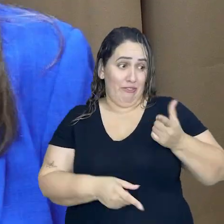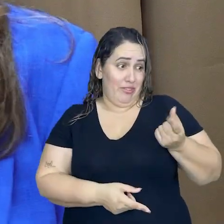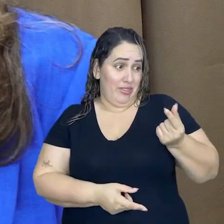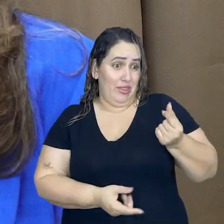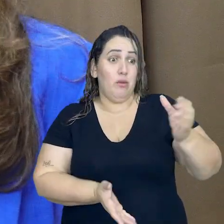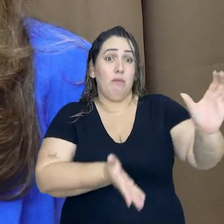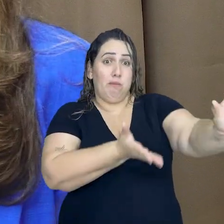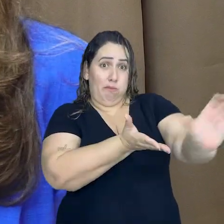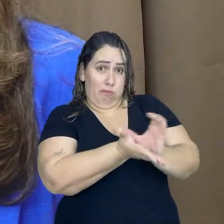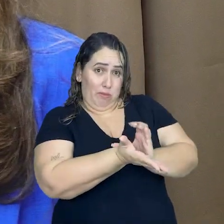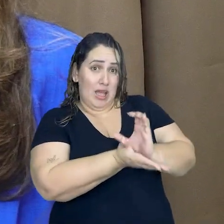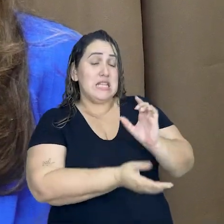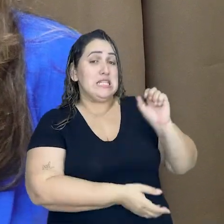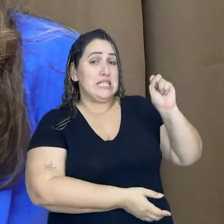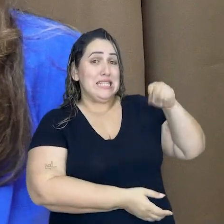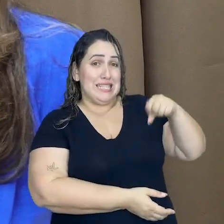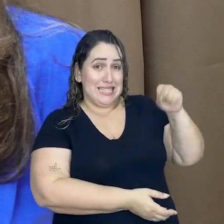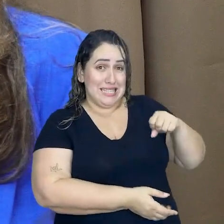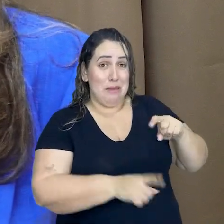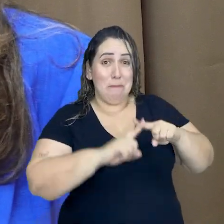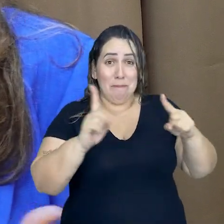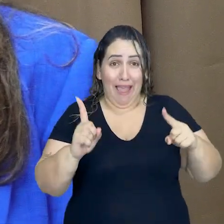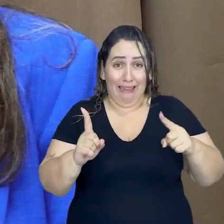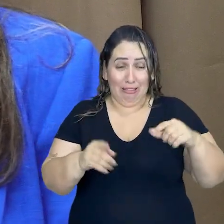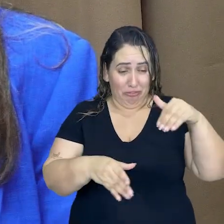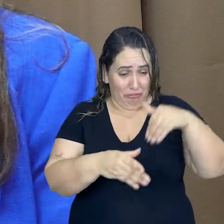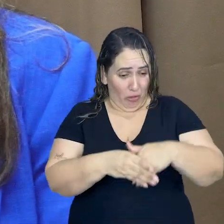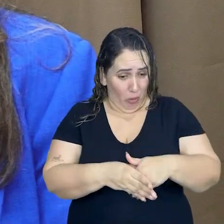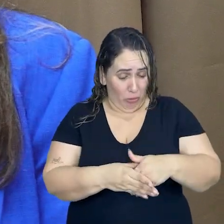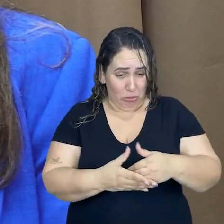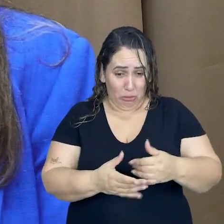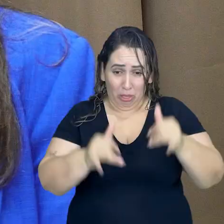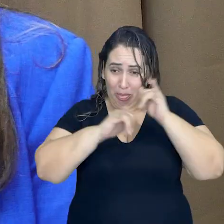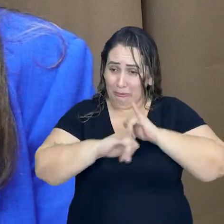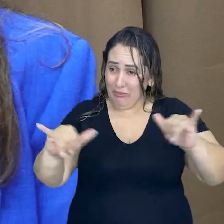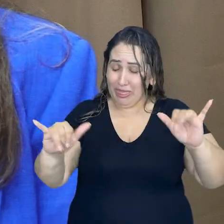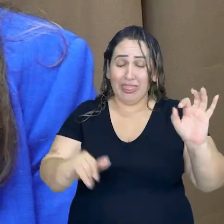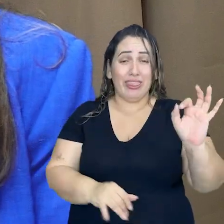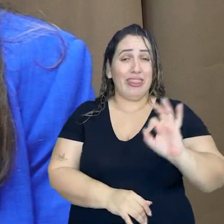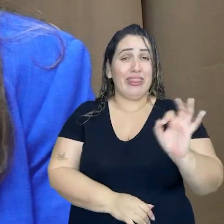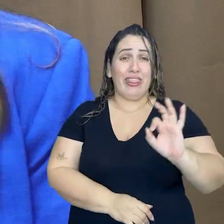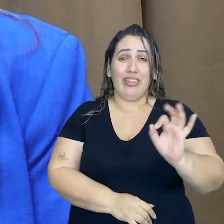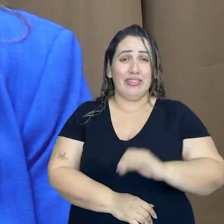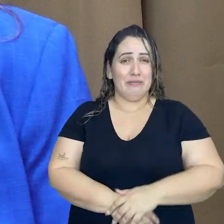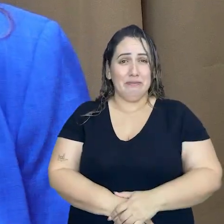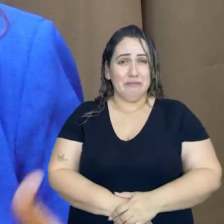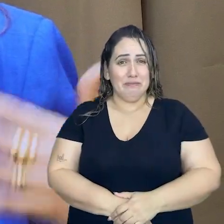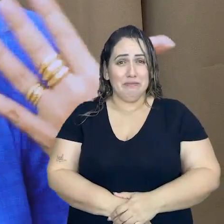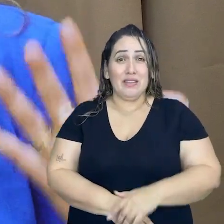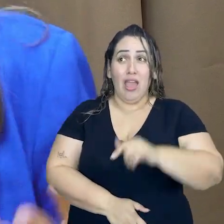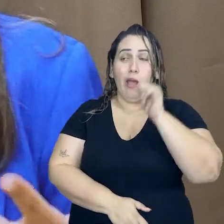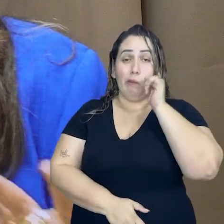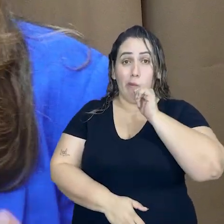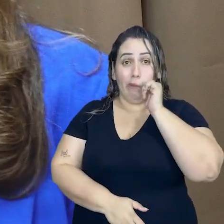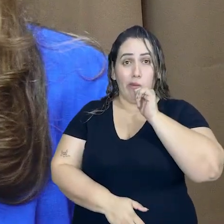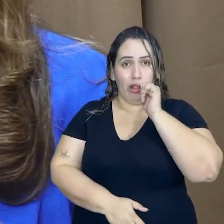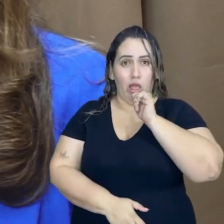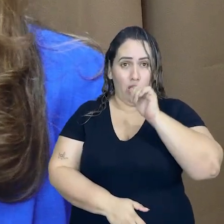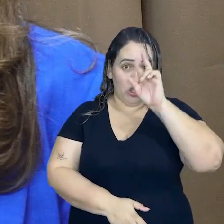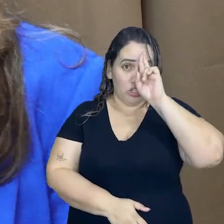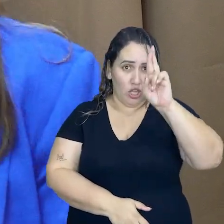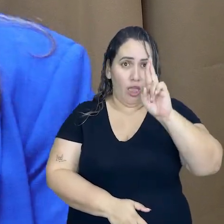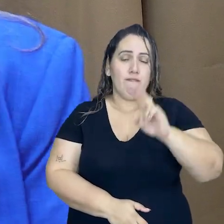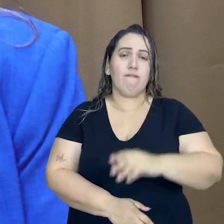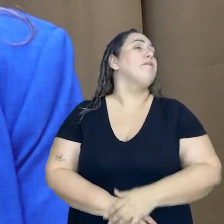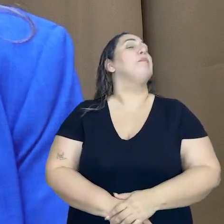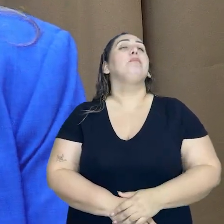Tá? E aí, essa jovem juíza chegou para o chefe de cartório, olha aí a importância, né? A